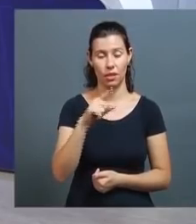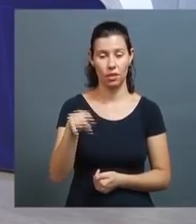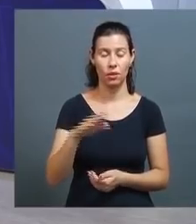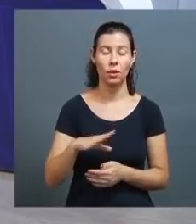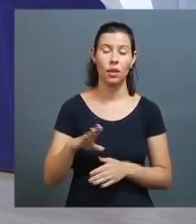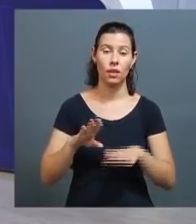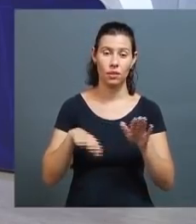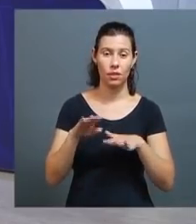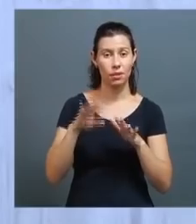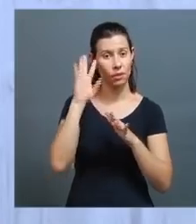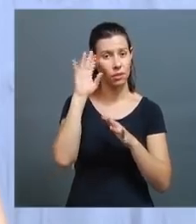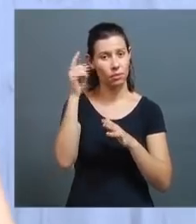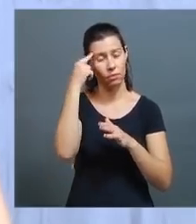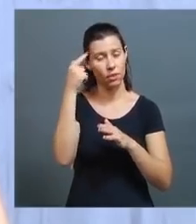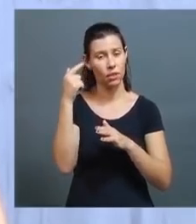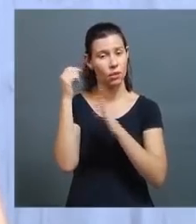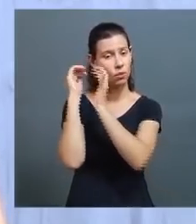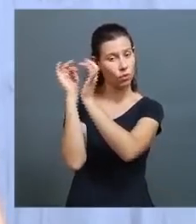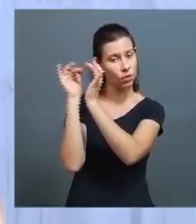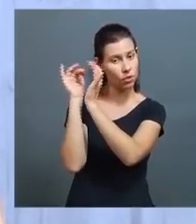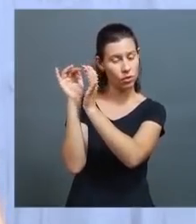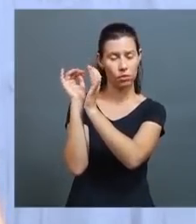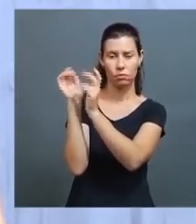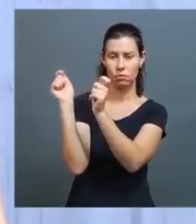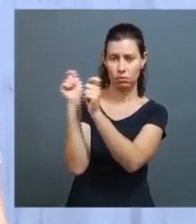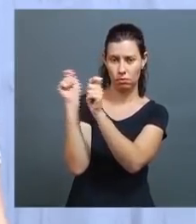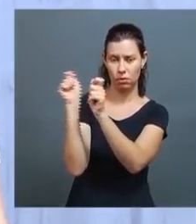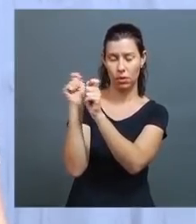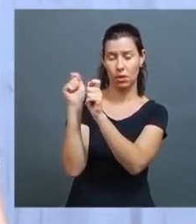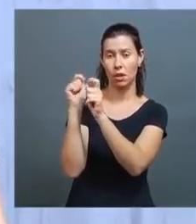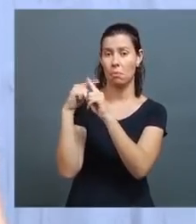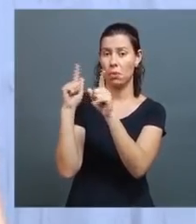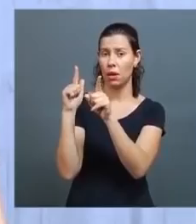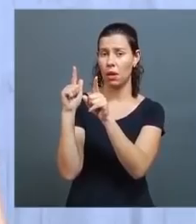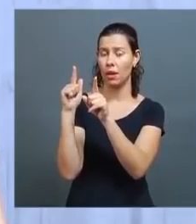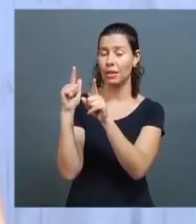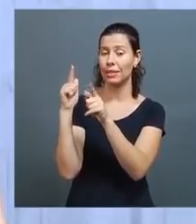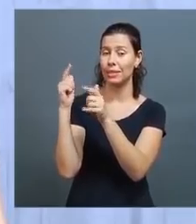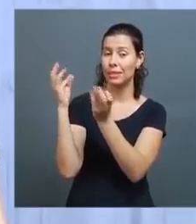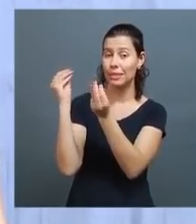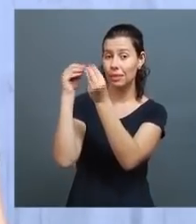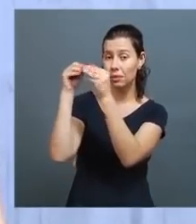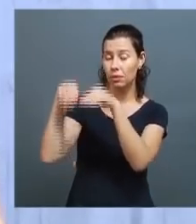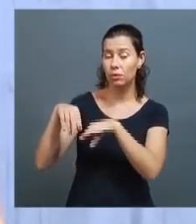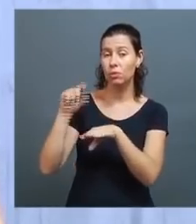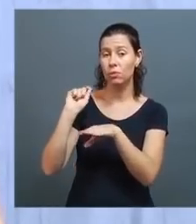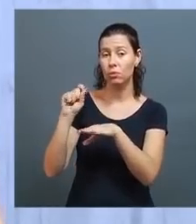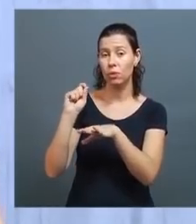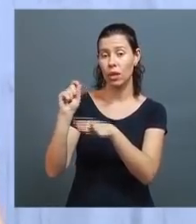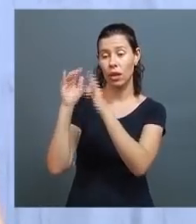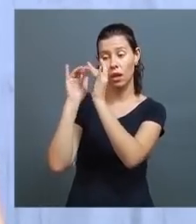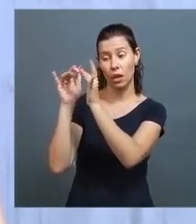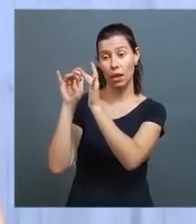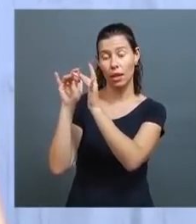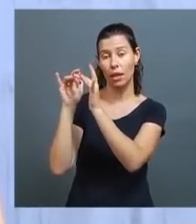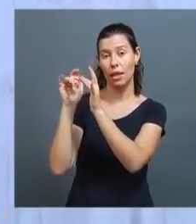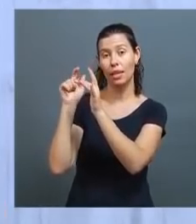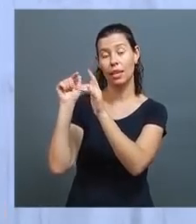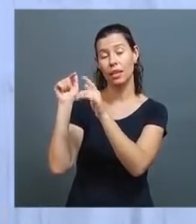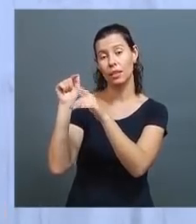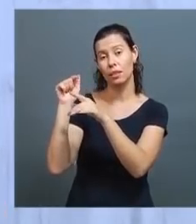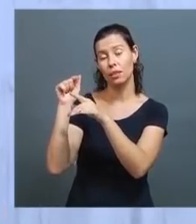o cognitivo, a inteligência, é suficiente. Mas eles têm um prejuízo na função executiva.